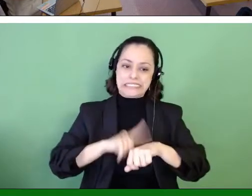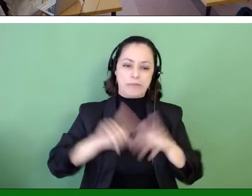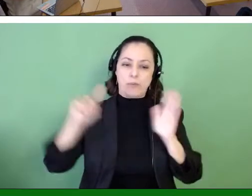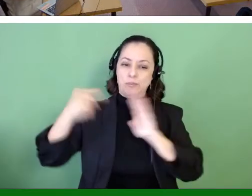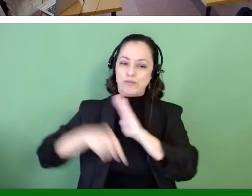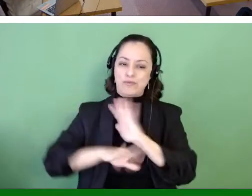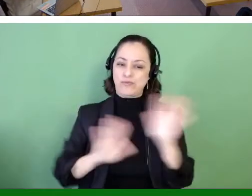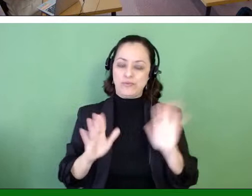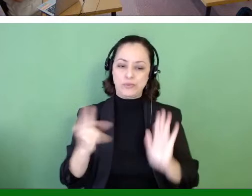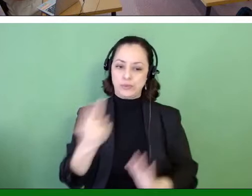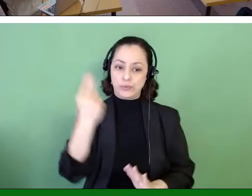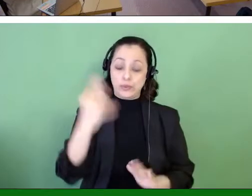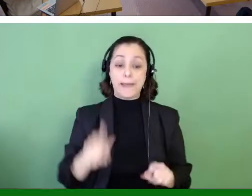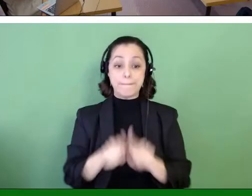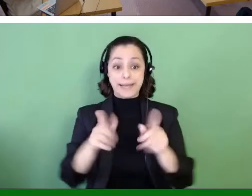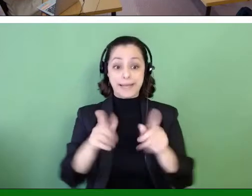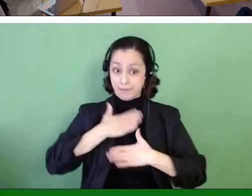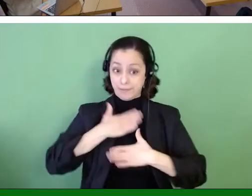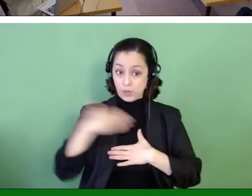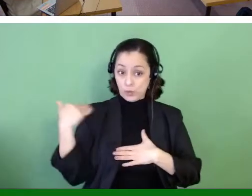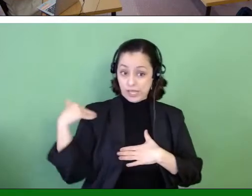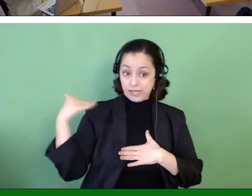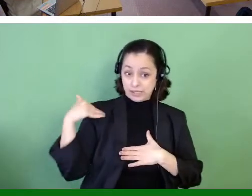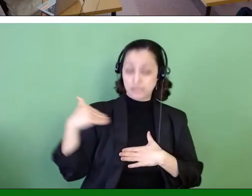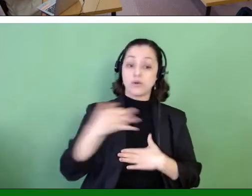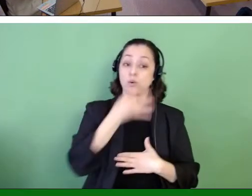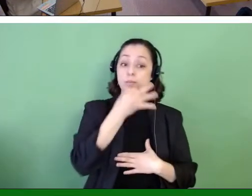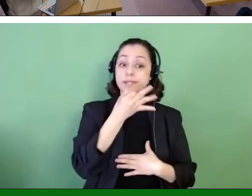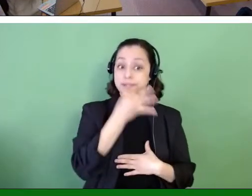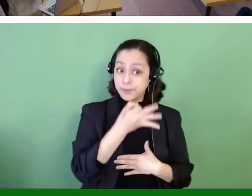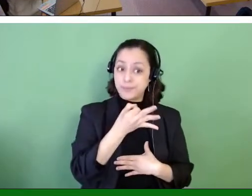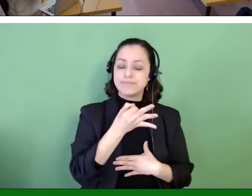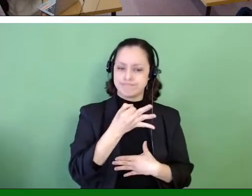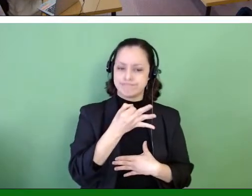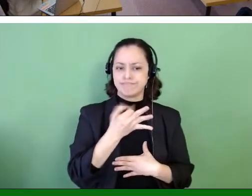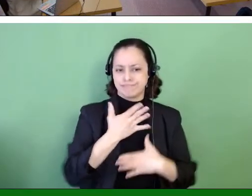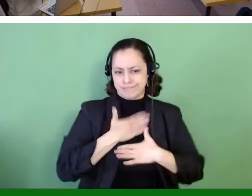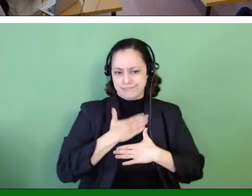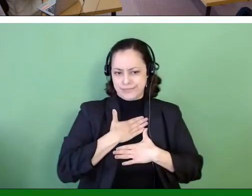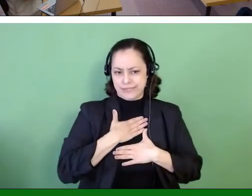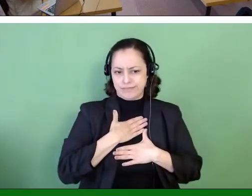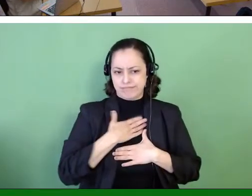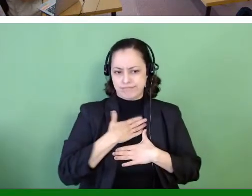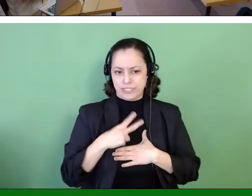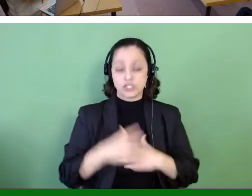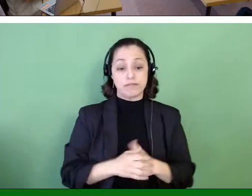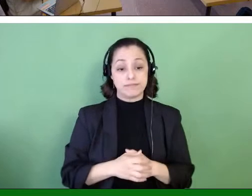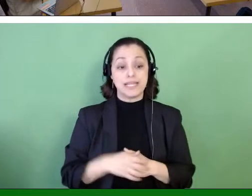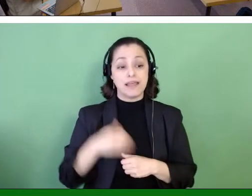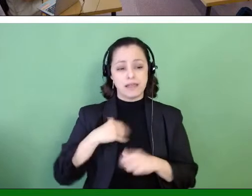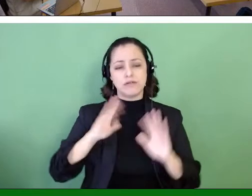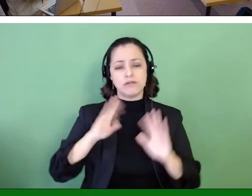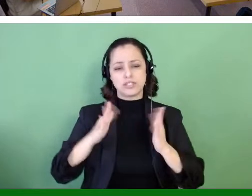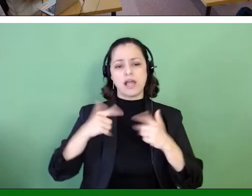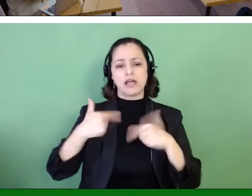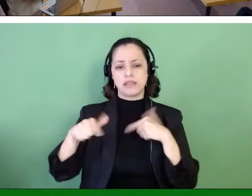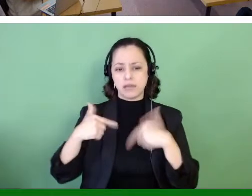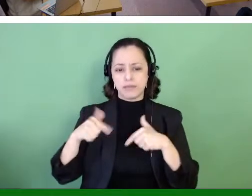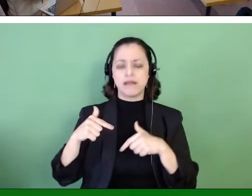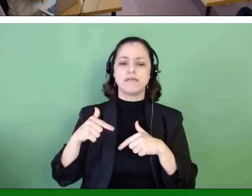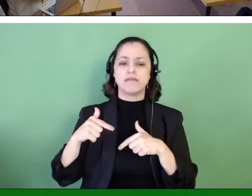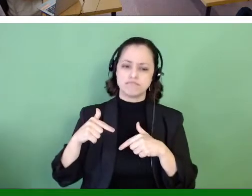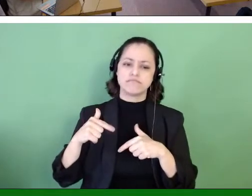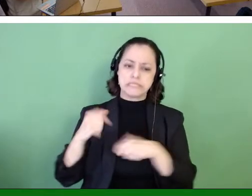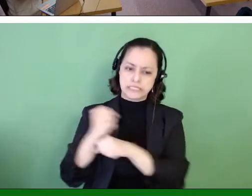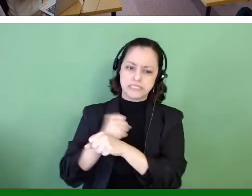minha opinião pessoal, né, que acho que foi isso que você perguntou, não sei. Eu trabalhei muito tempo em uma escola só para surdos, uma escola